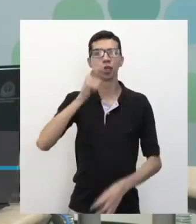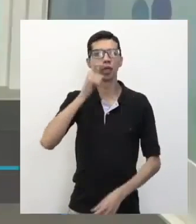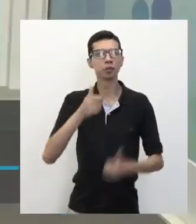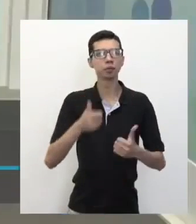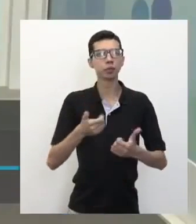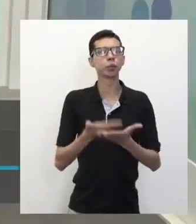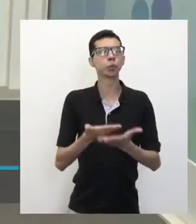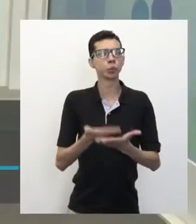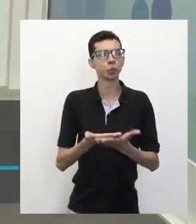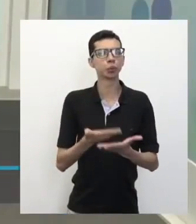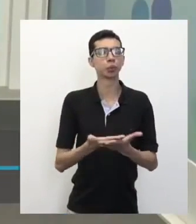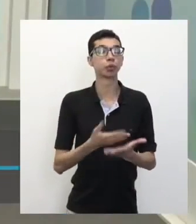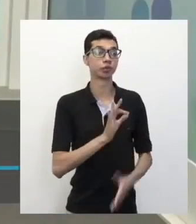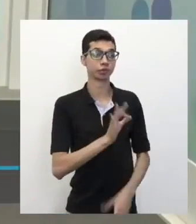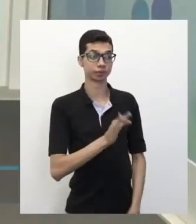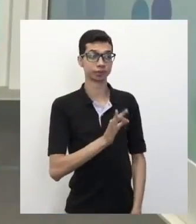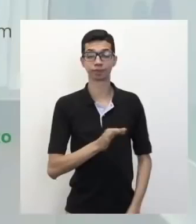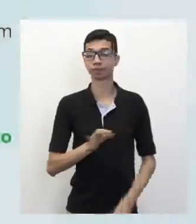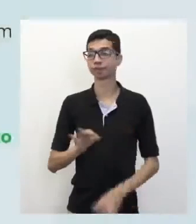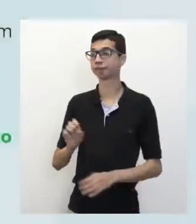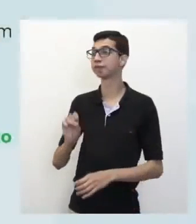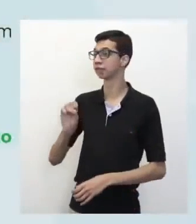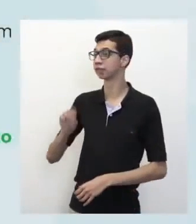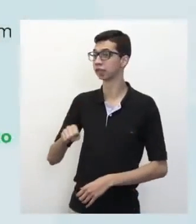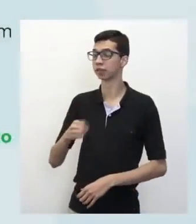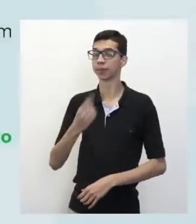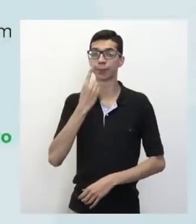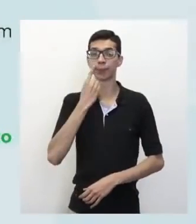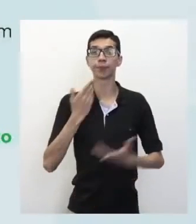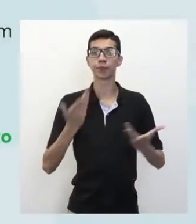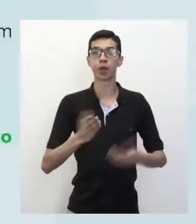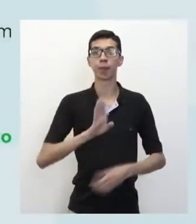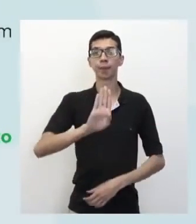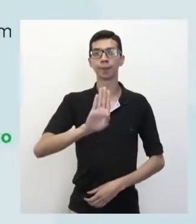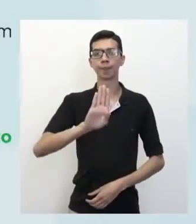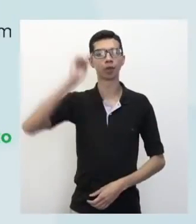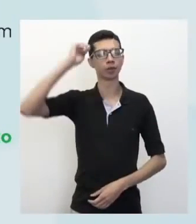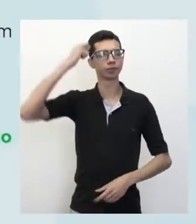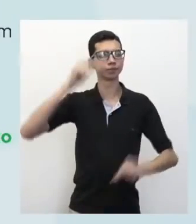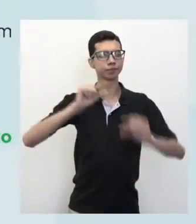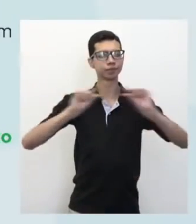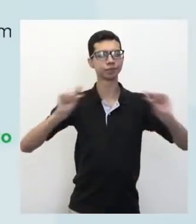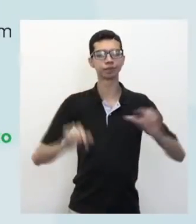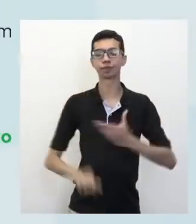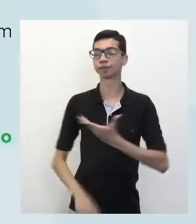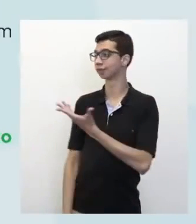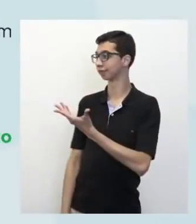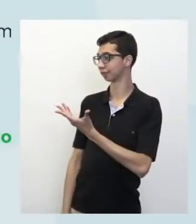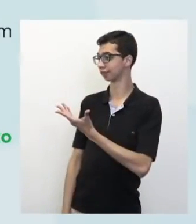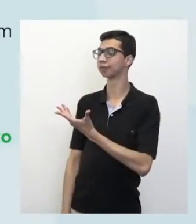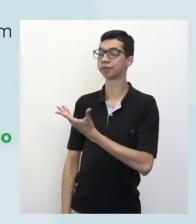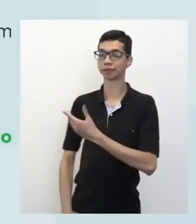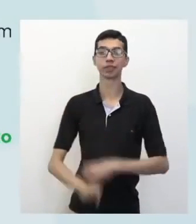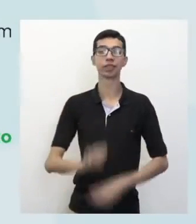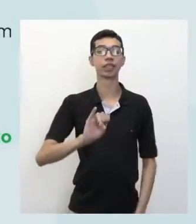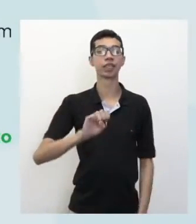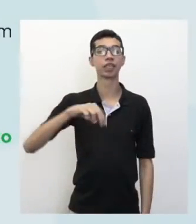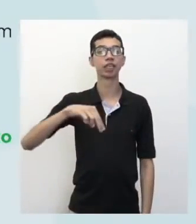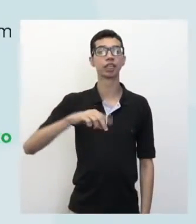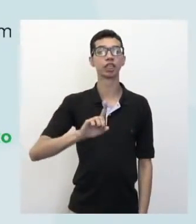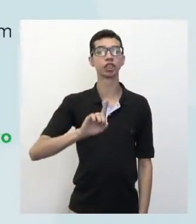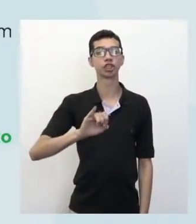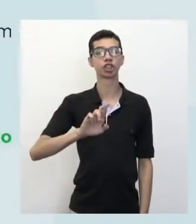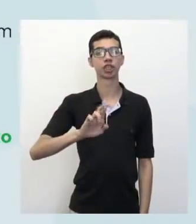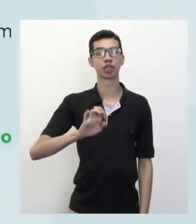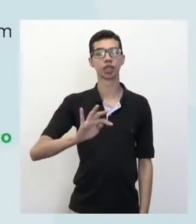Isso mesmo. Então, olha aí. Letra B, o trecho em negrito é exemplo de discurso indireto livre, né? É um primeiro exemplo